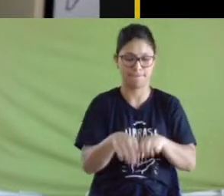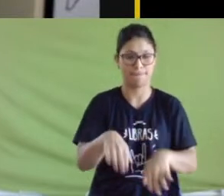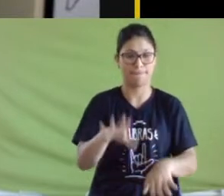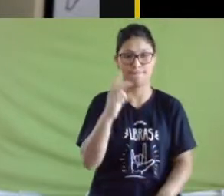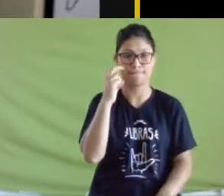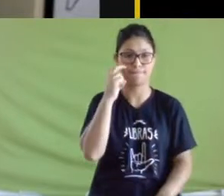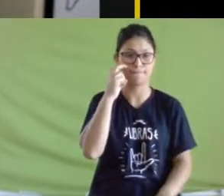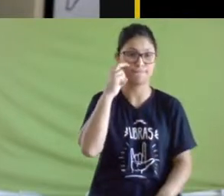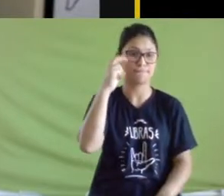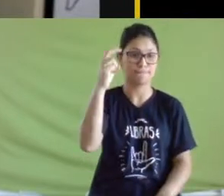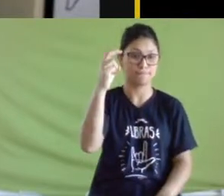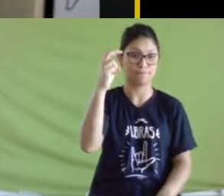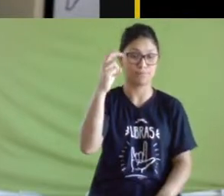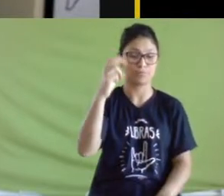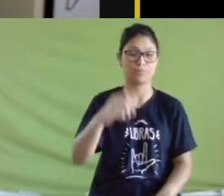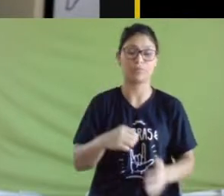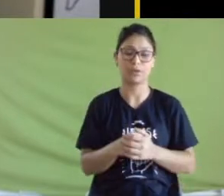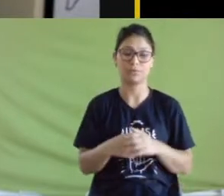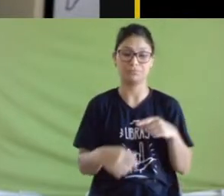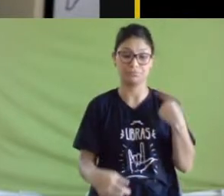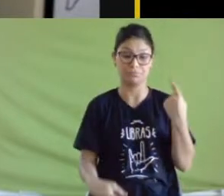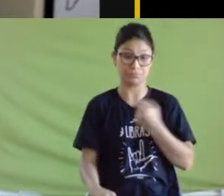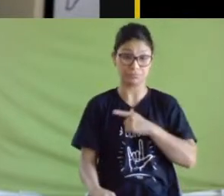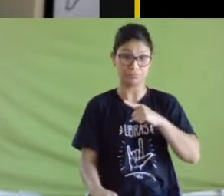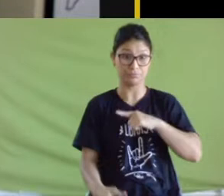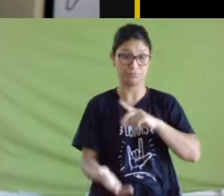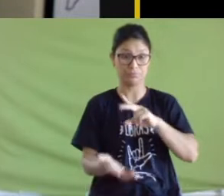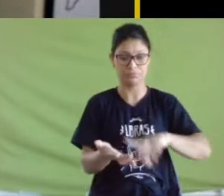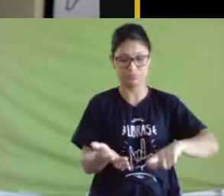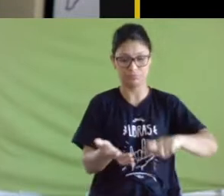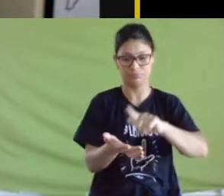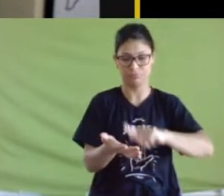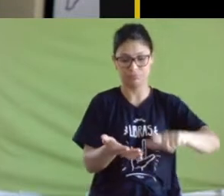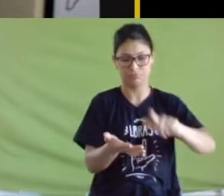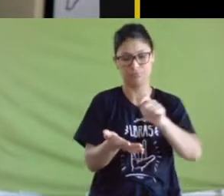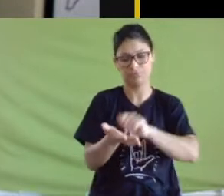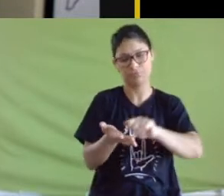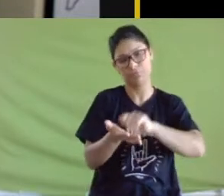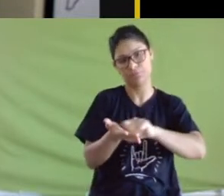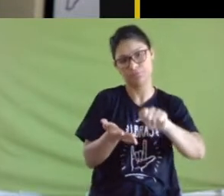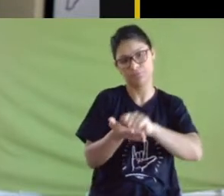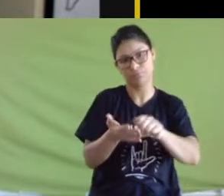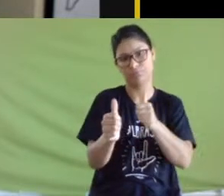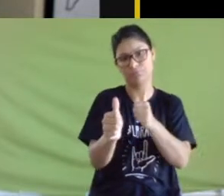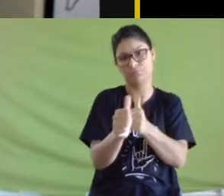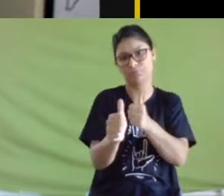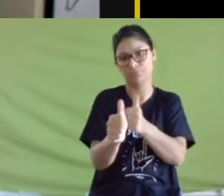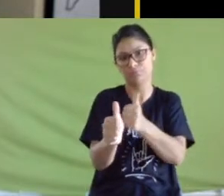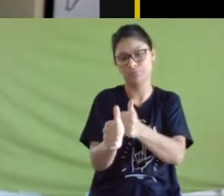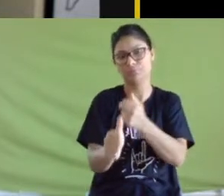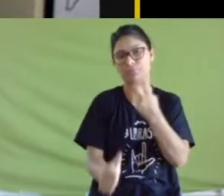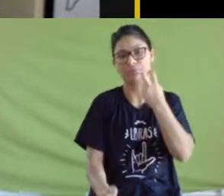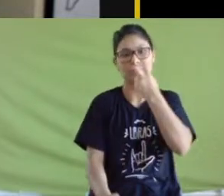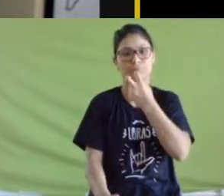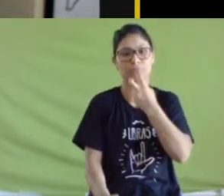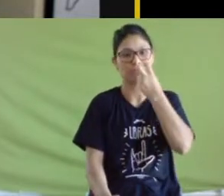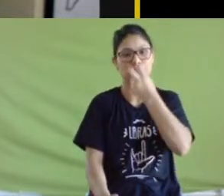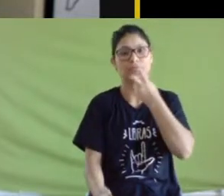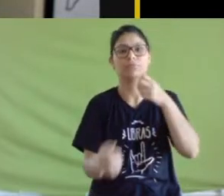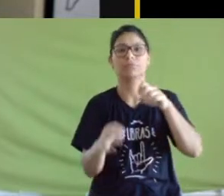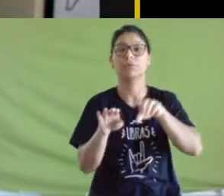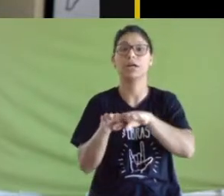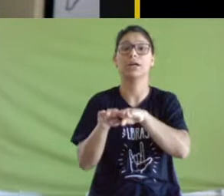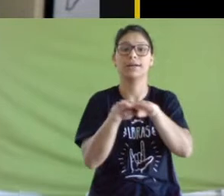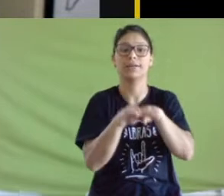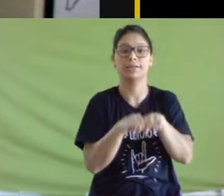gente passou a ter uma literatura escrita sempre muito próxima da fala, do padrão do oral,